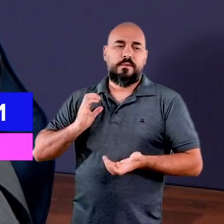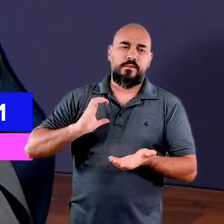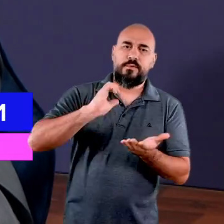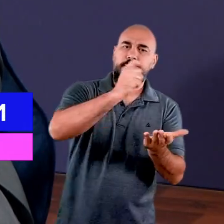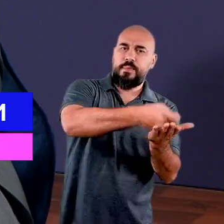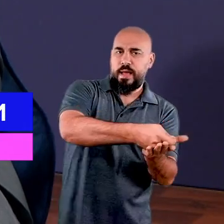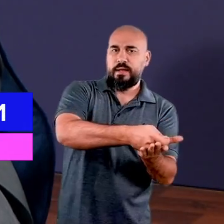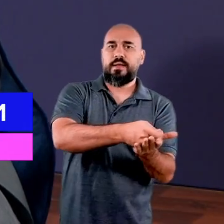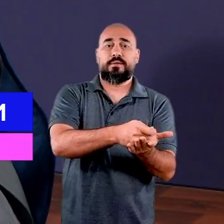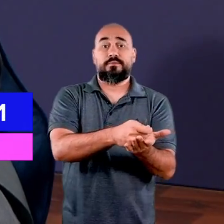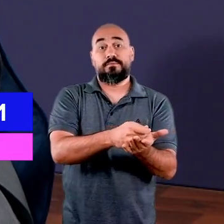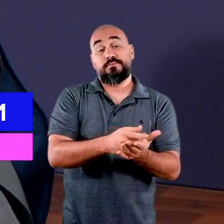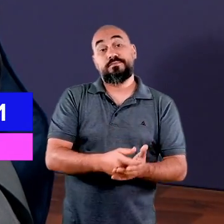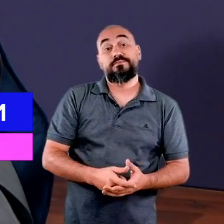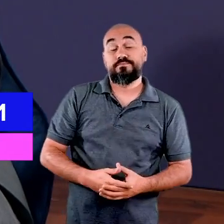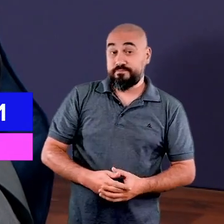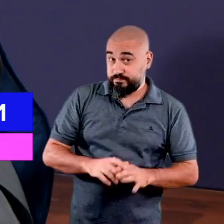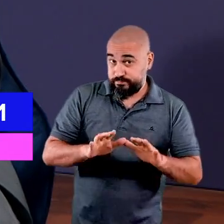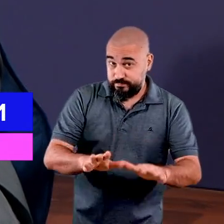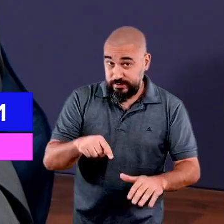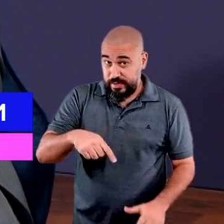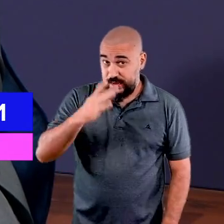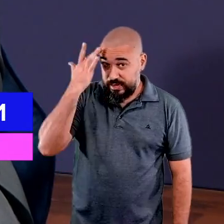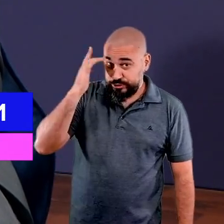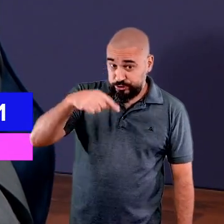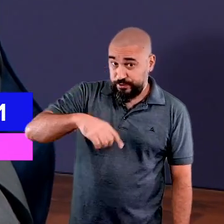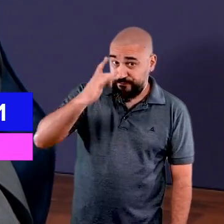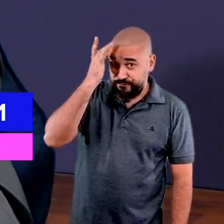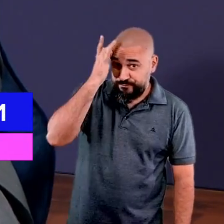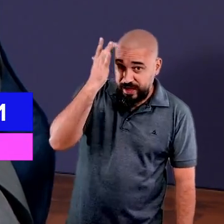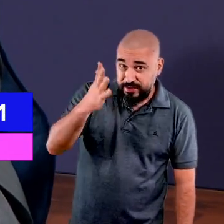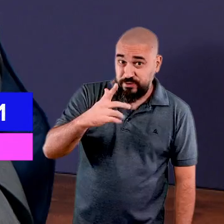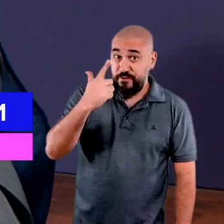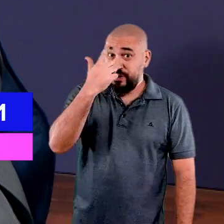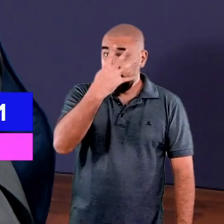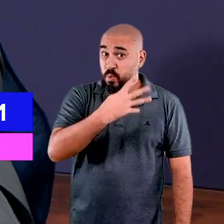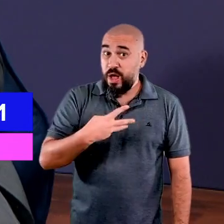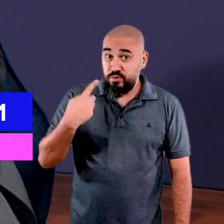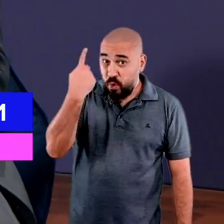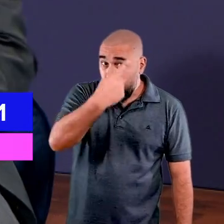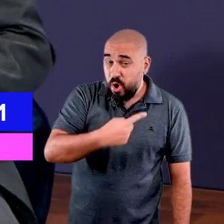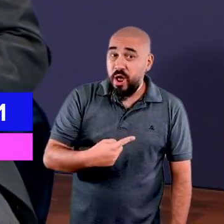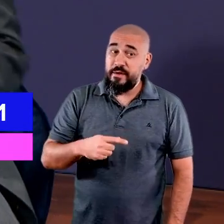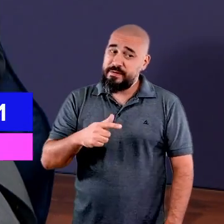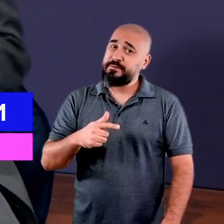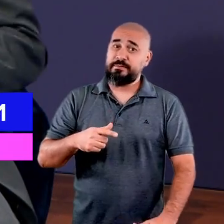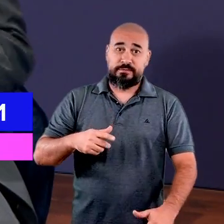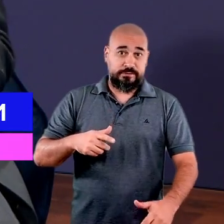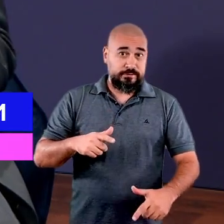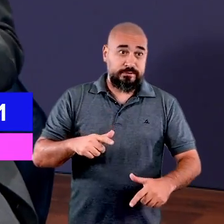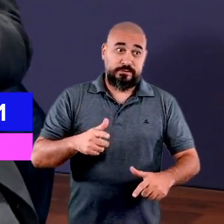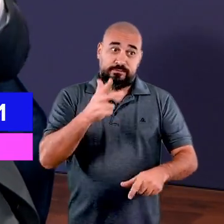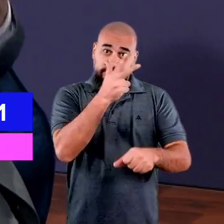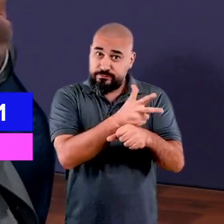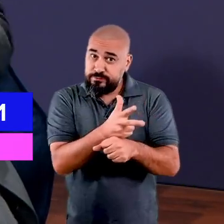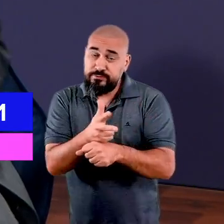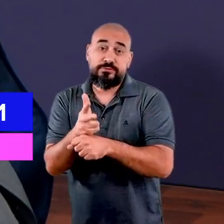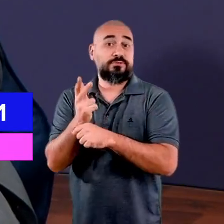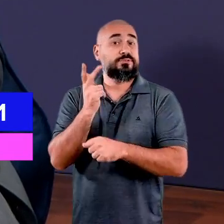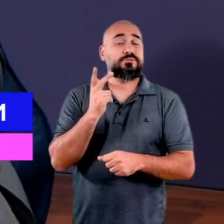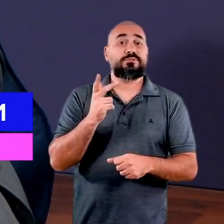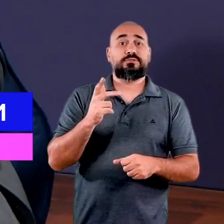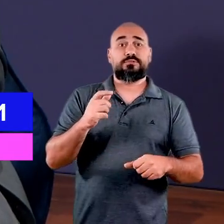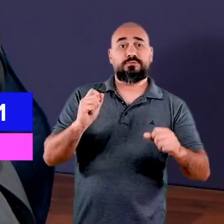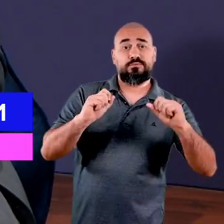ar, não é fácil. É um trabalho árduo, extenso, é um trabalho que é também muito